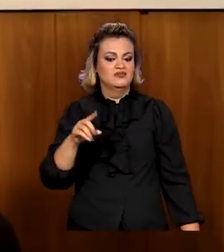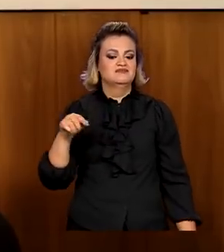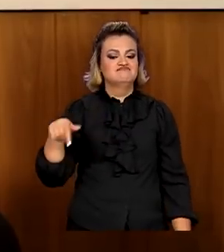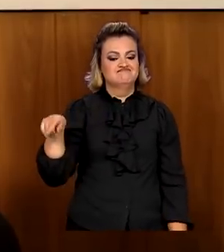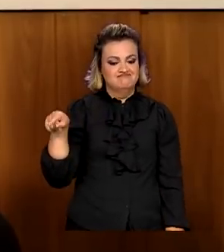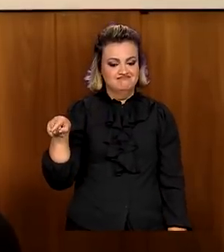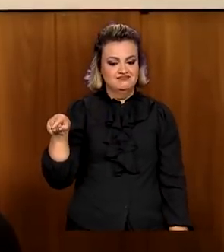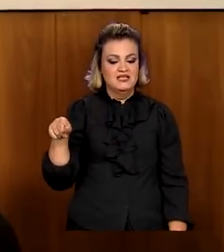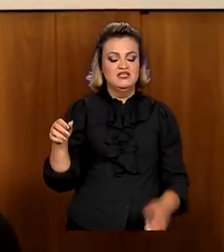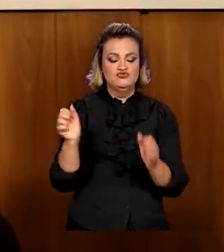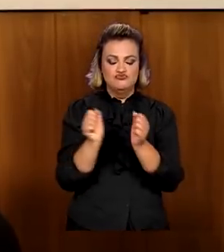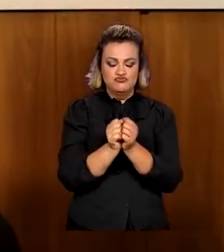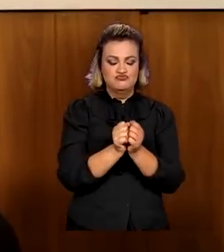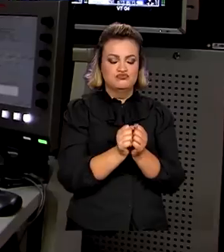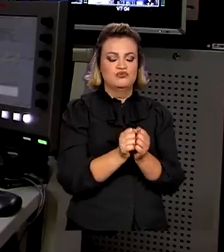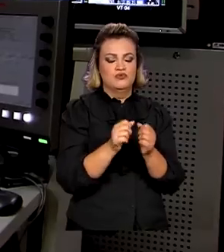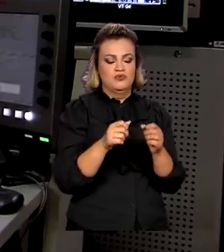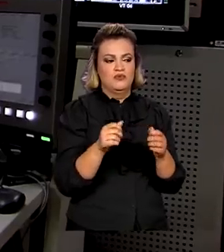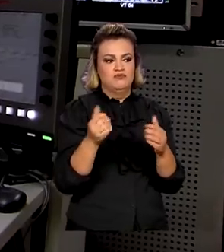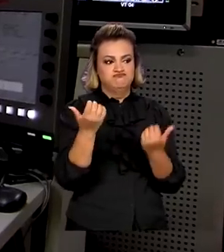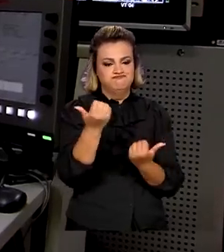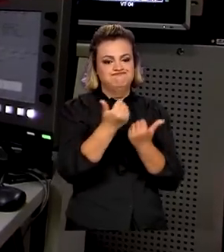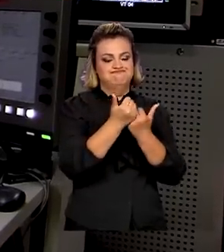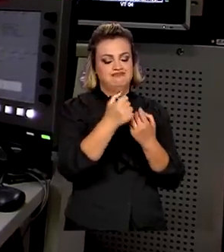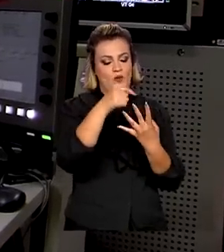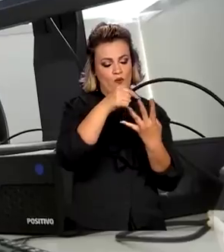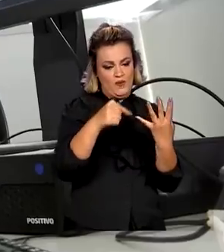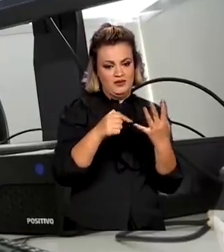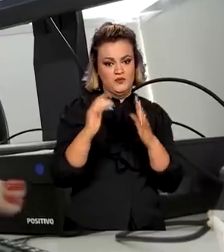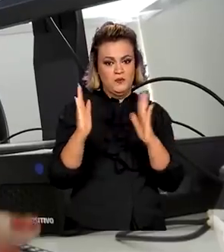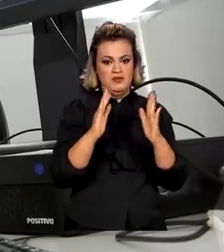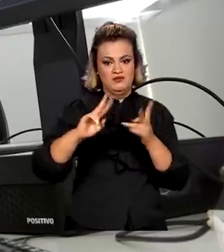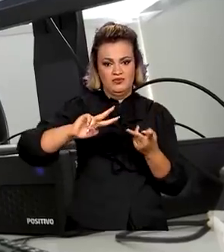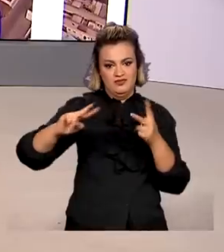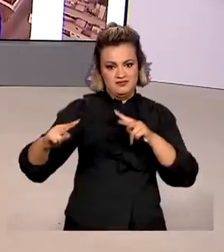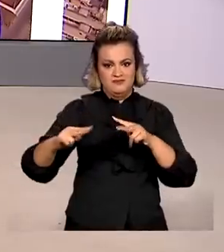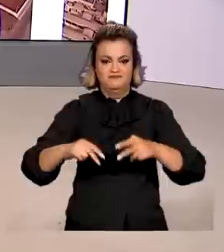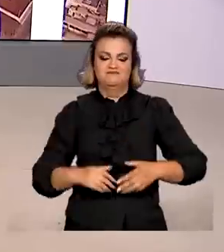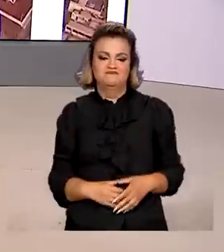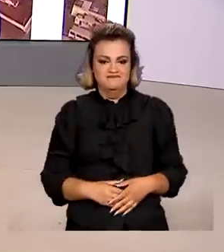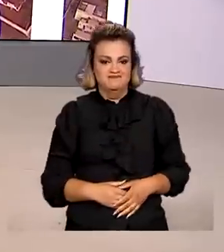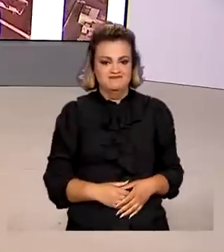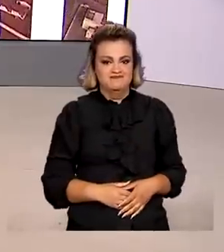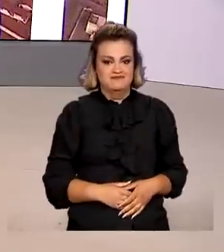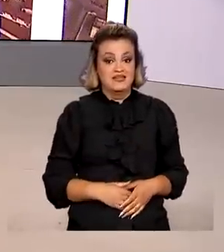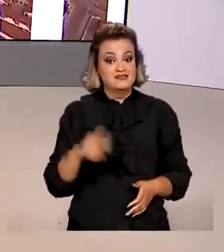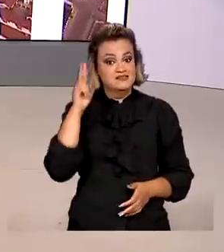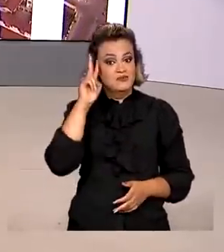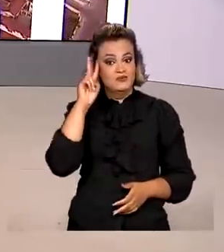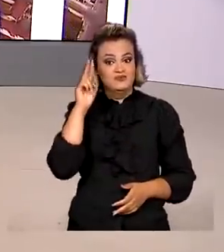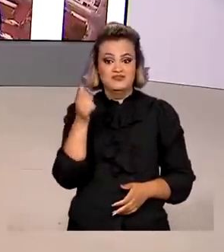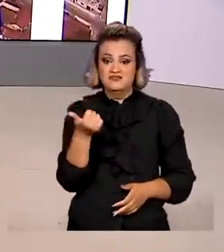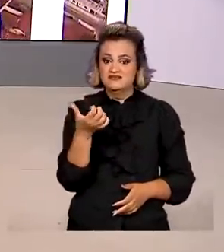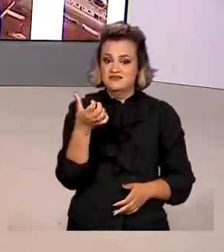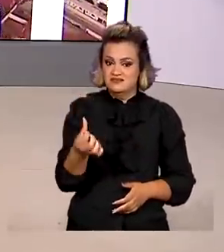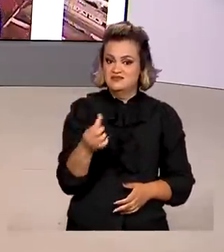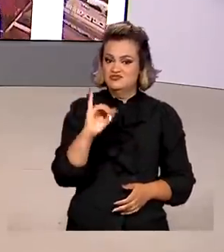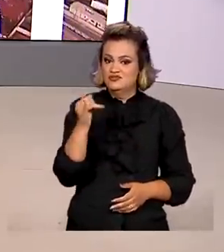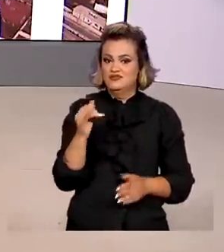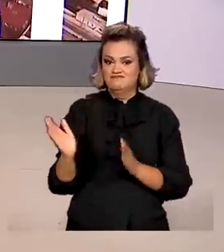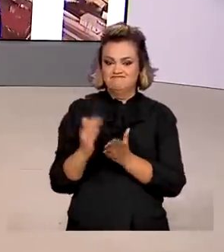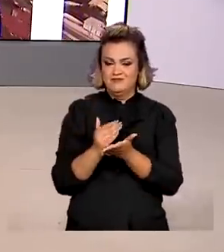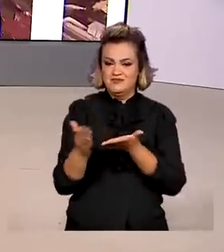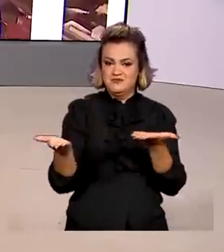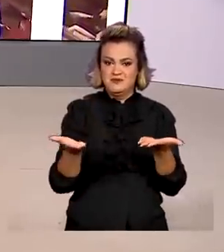e empregados concursados assumem a gestão durante a transição. Segunda-feira, 16 de janeiro.